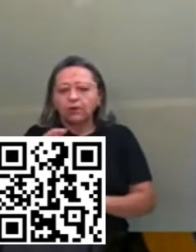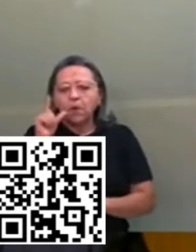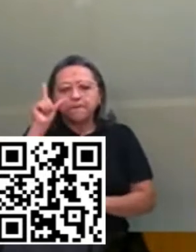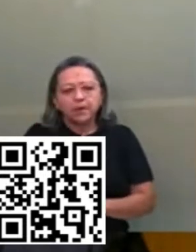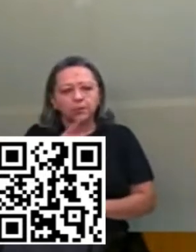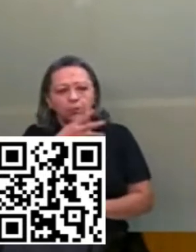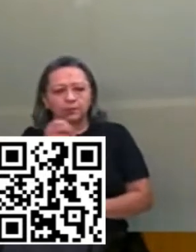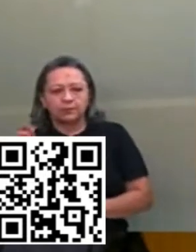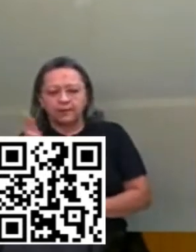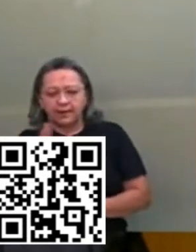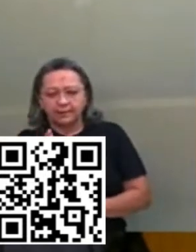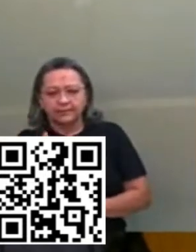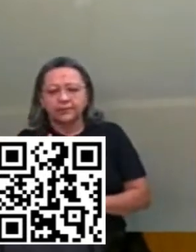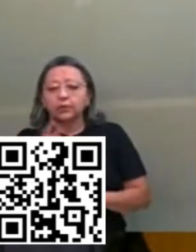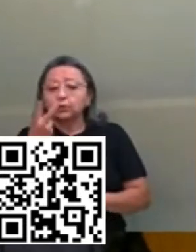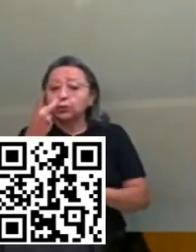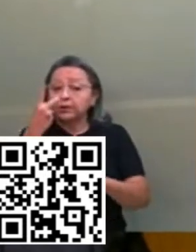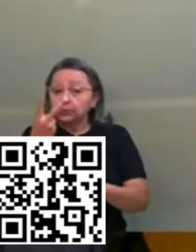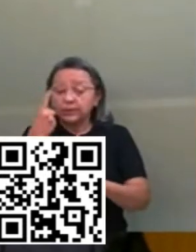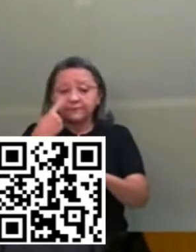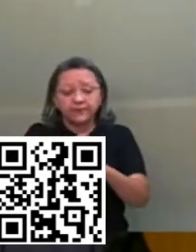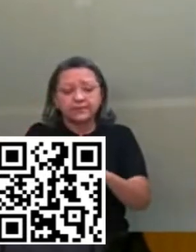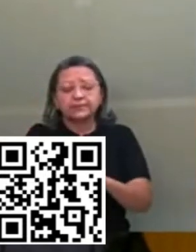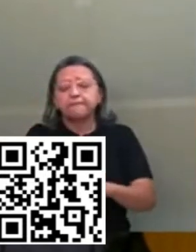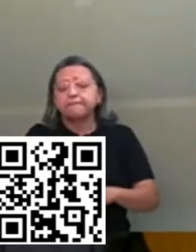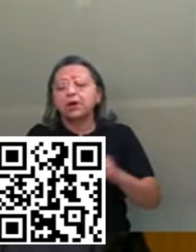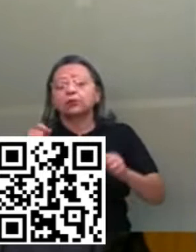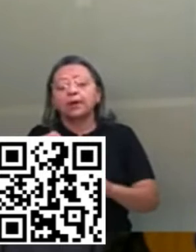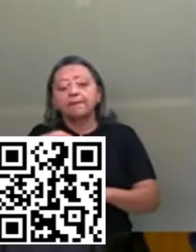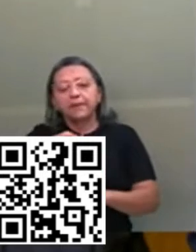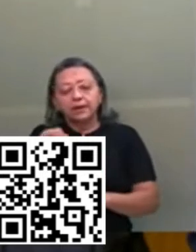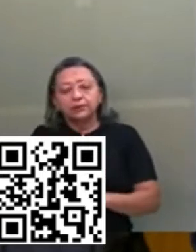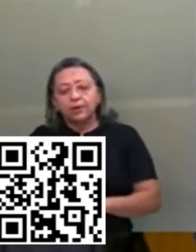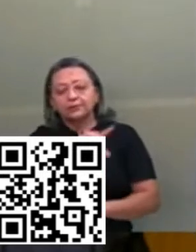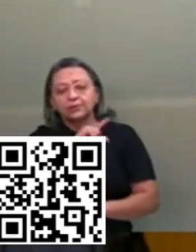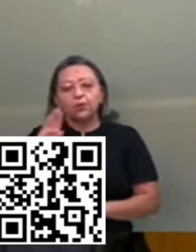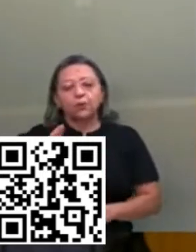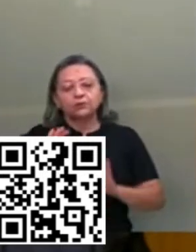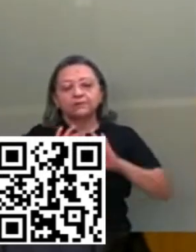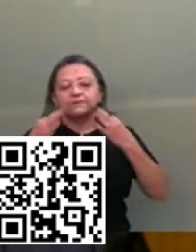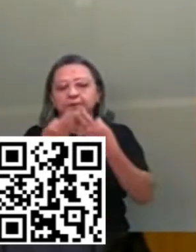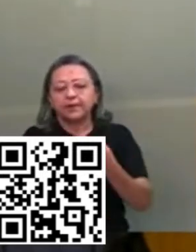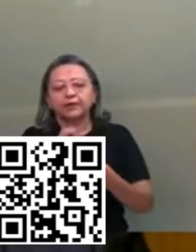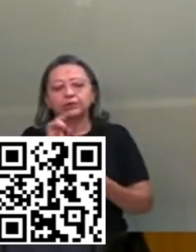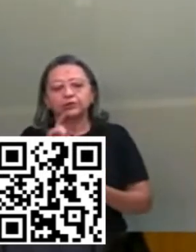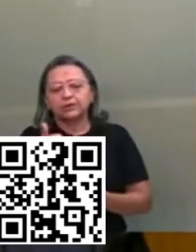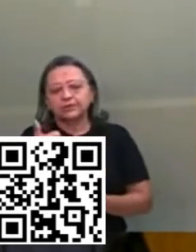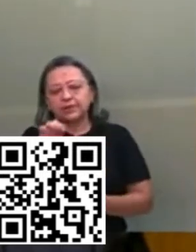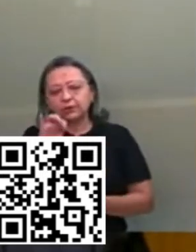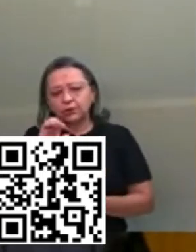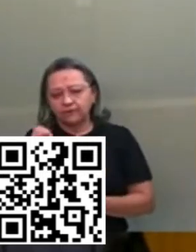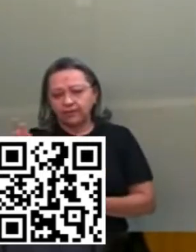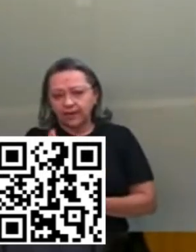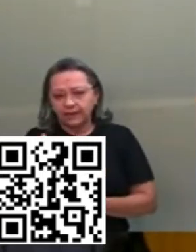mínimo de R$ 400, duas vezes maior que a média do antigo Bolsa Família, que era de apenas R$